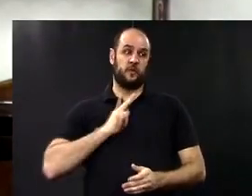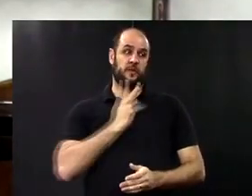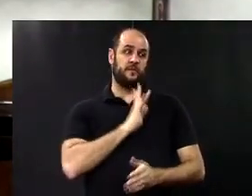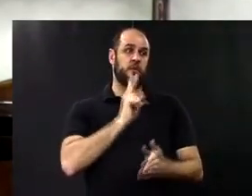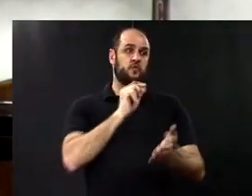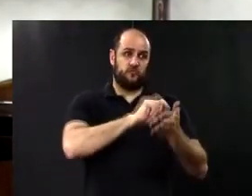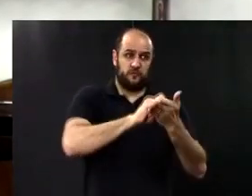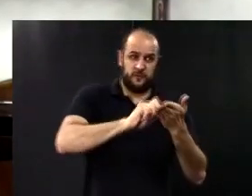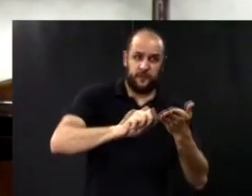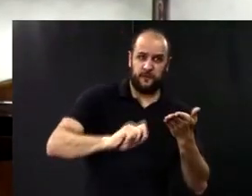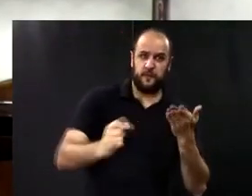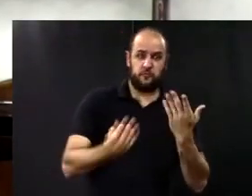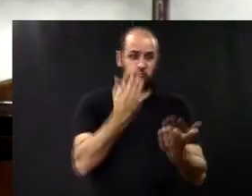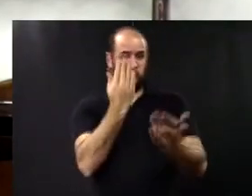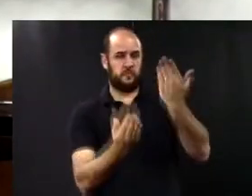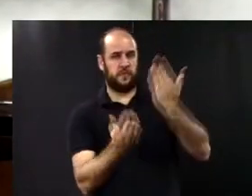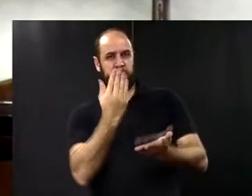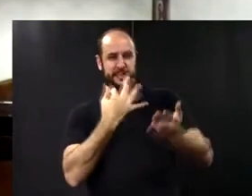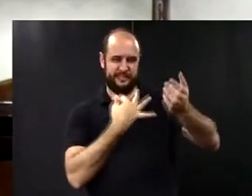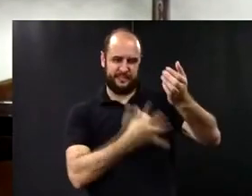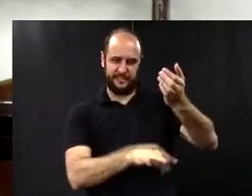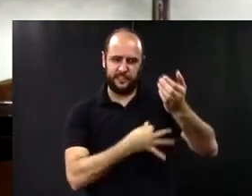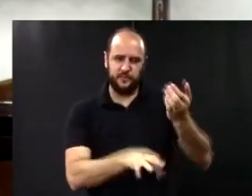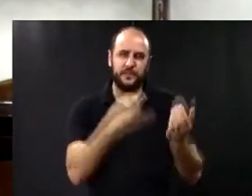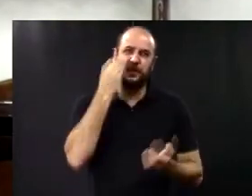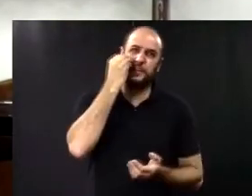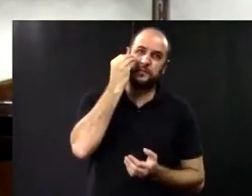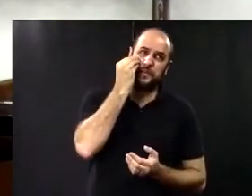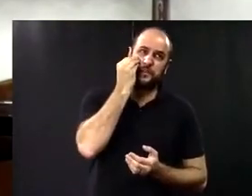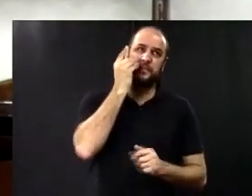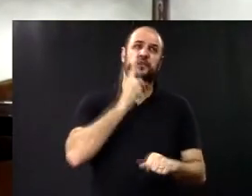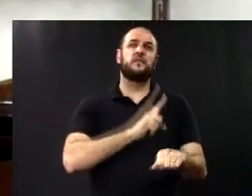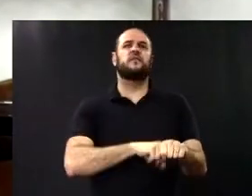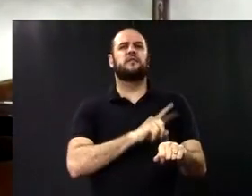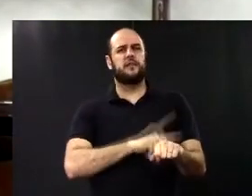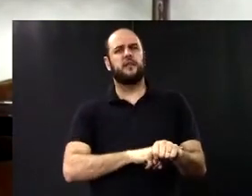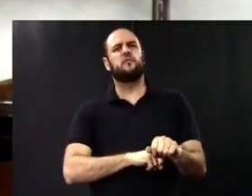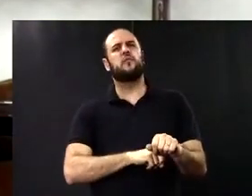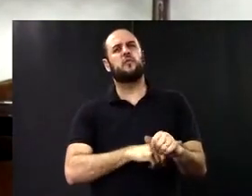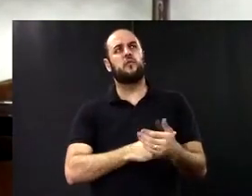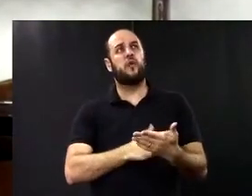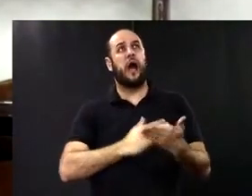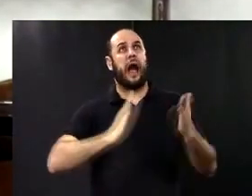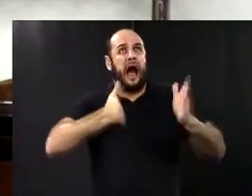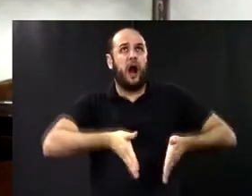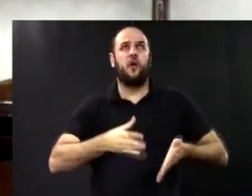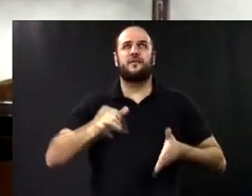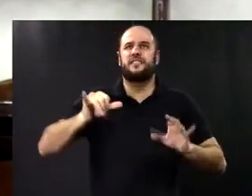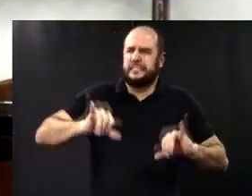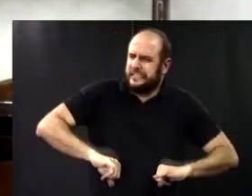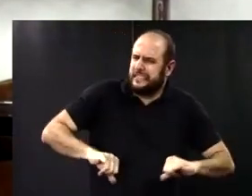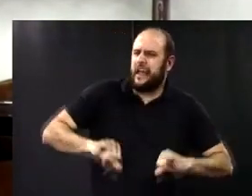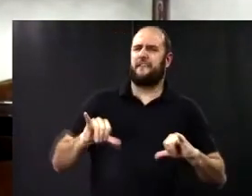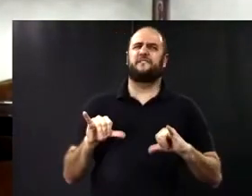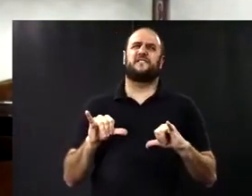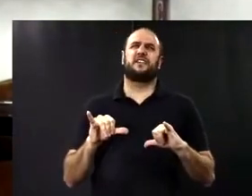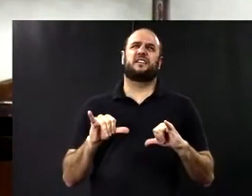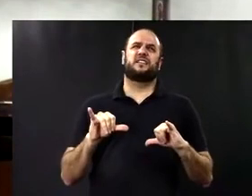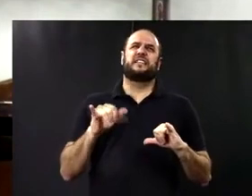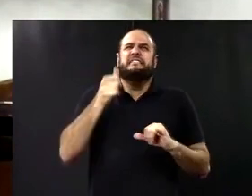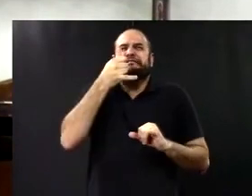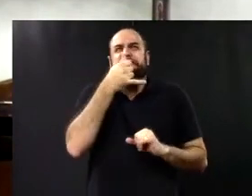que a disciplina que nós experimentamos no momento de fato causa dor, é sofrido,